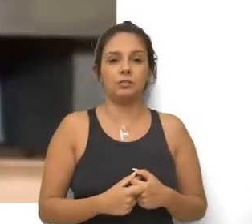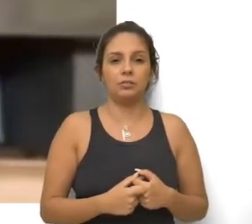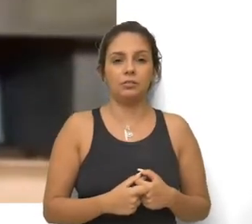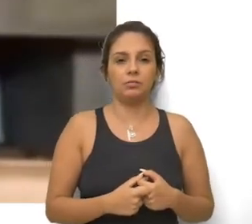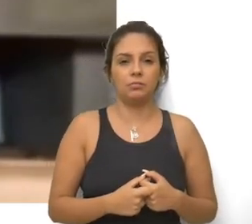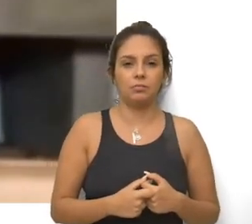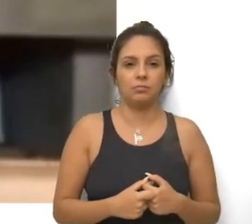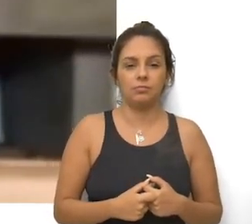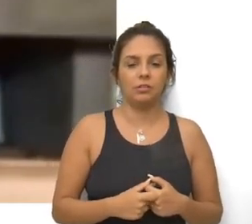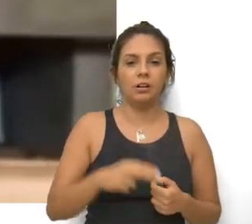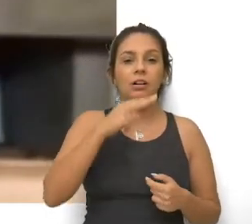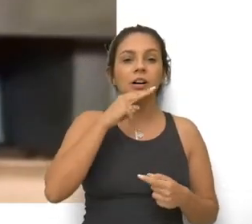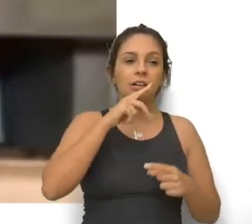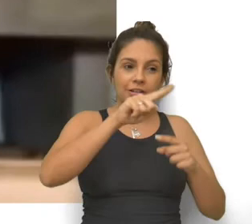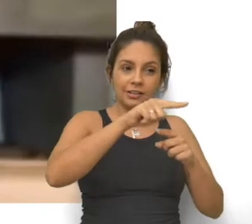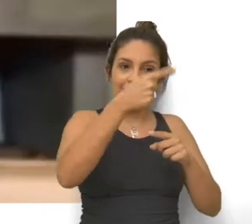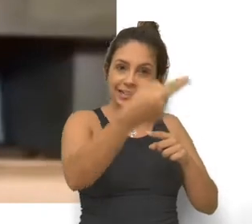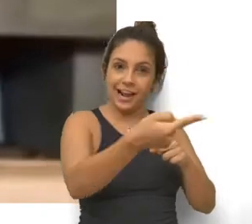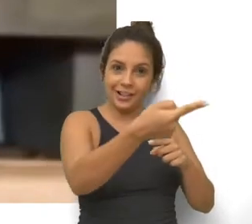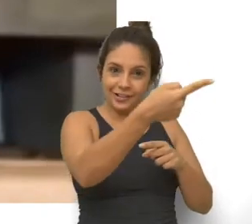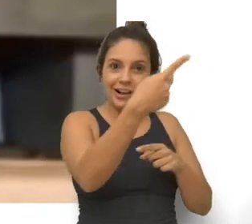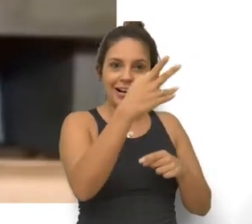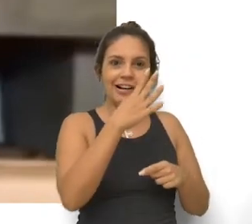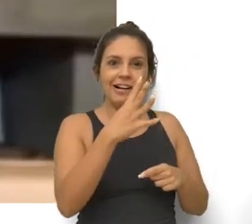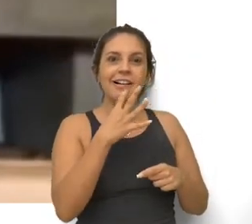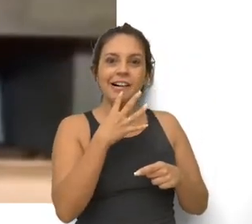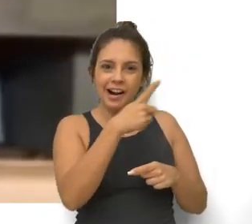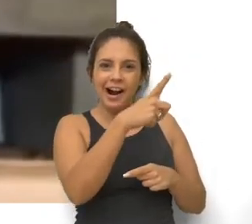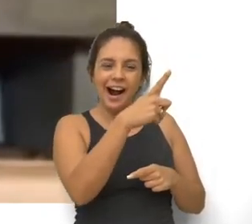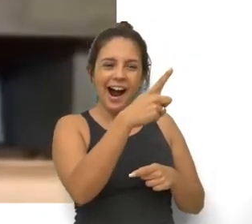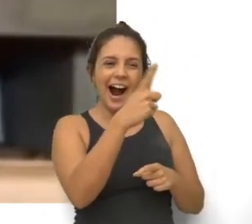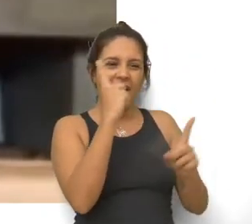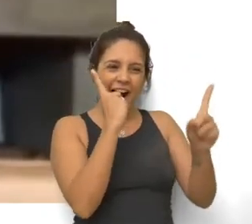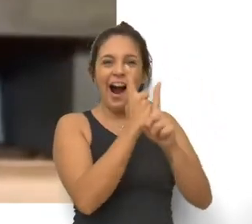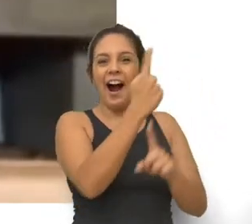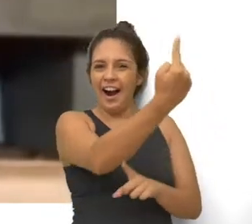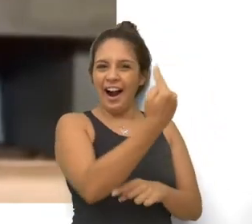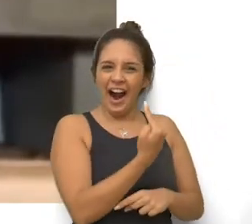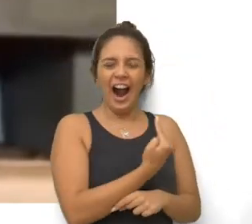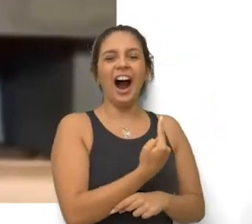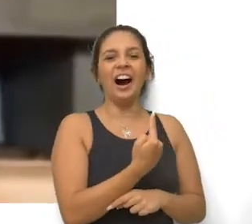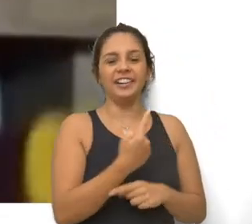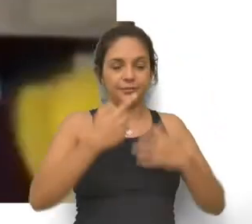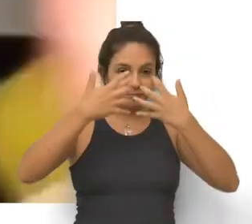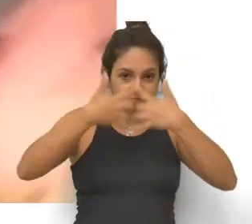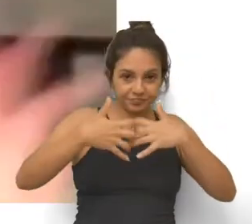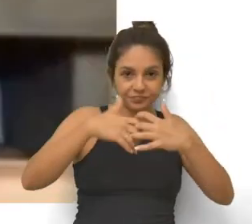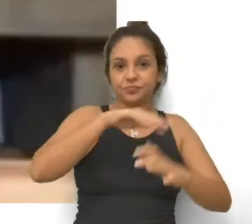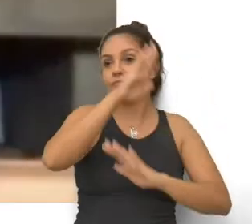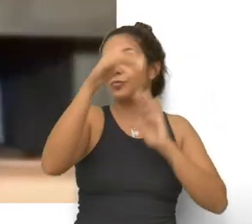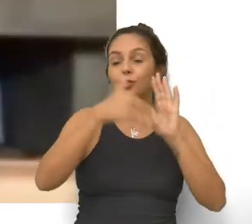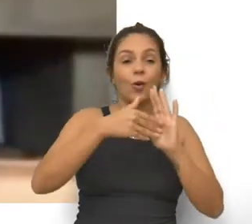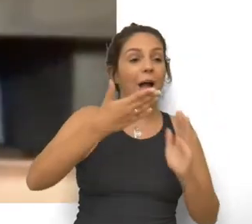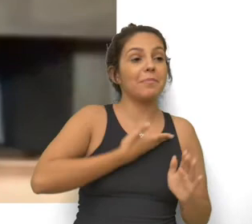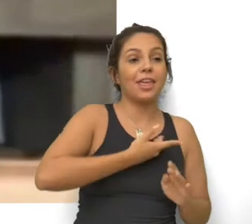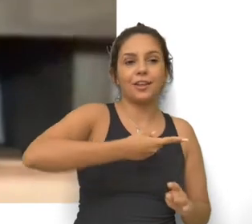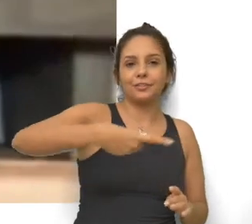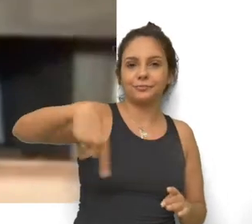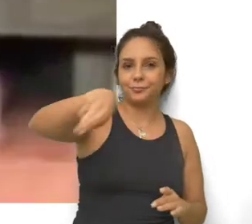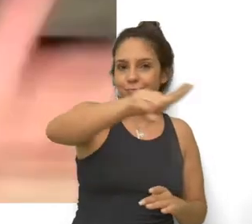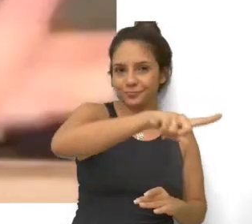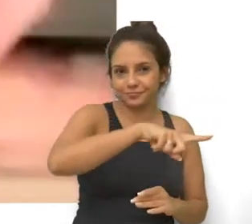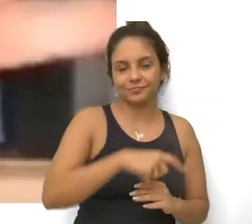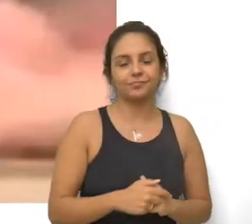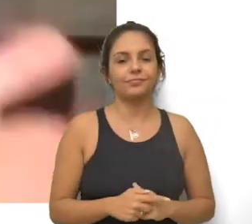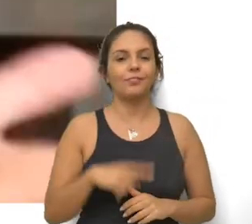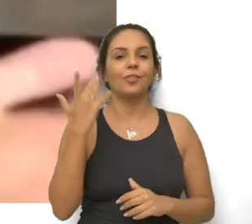o neto desse poeta estava na plateia. Em Petrópolis, todos os amigos dela na plateia. E